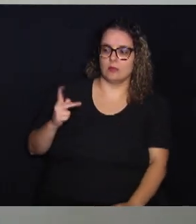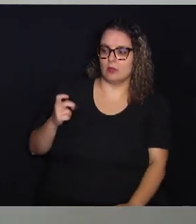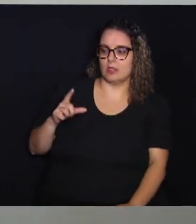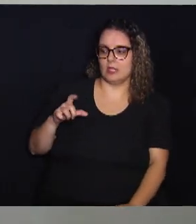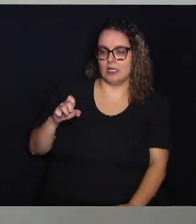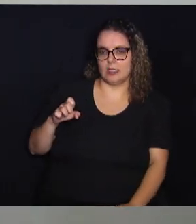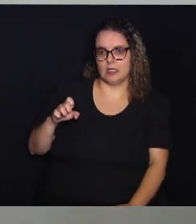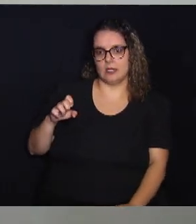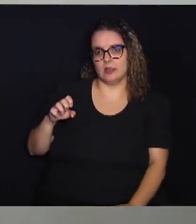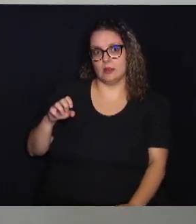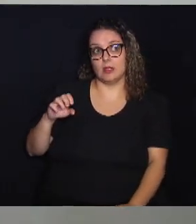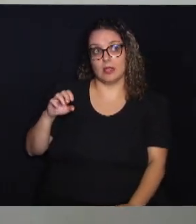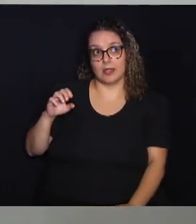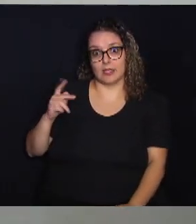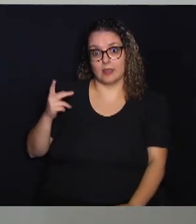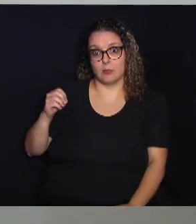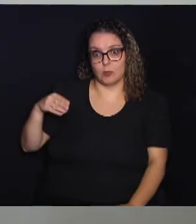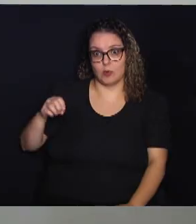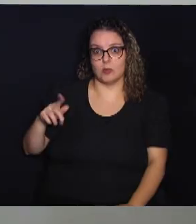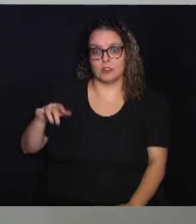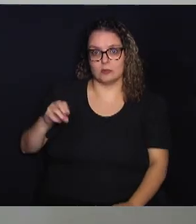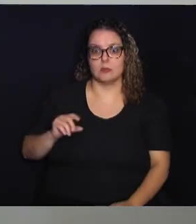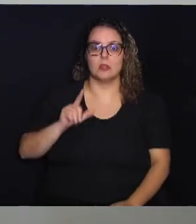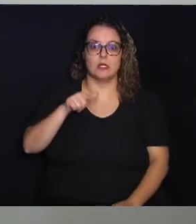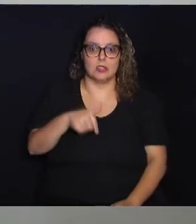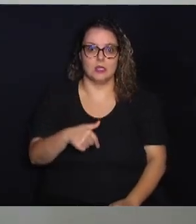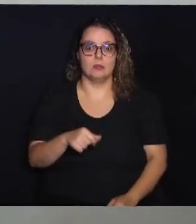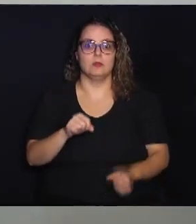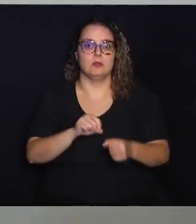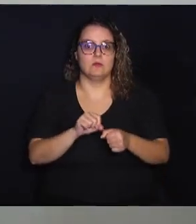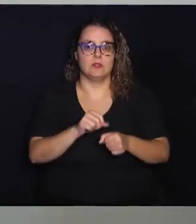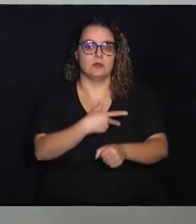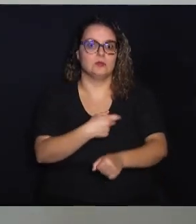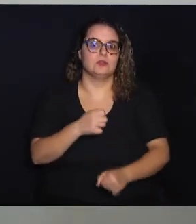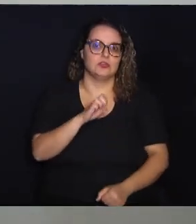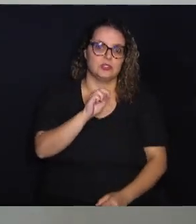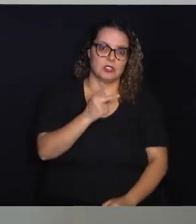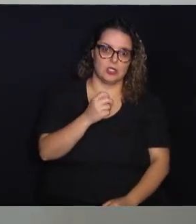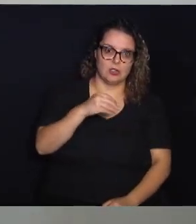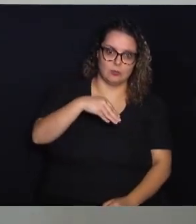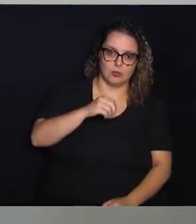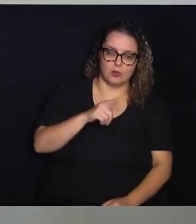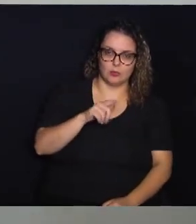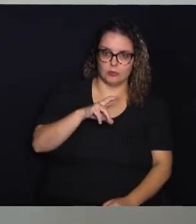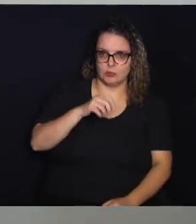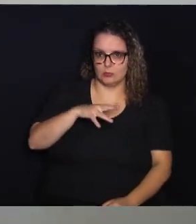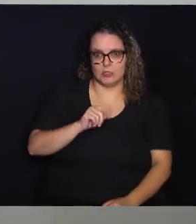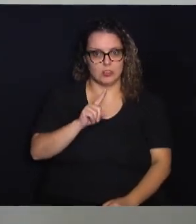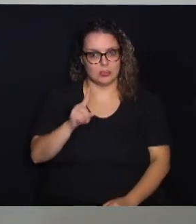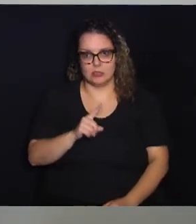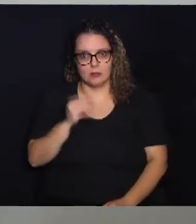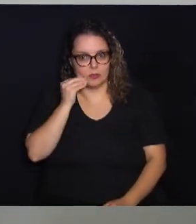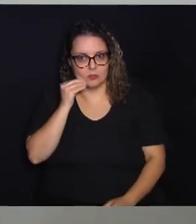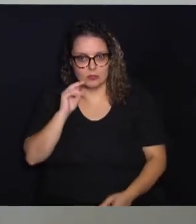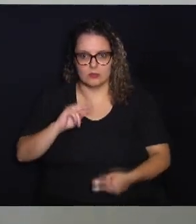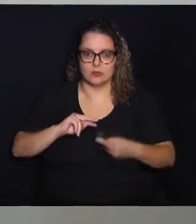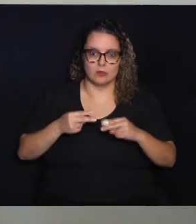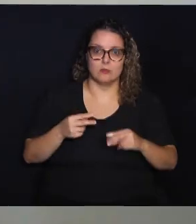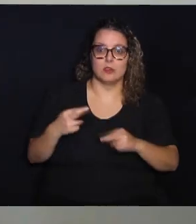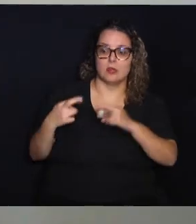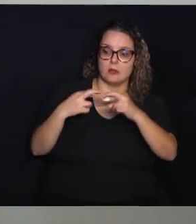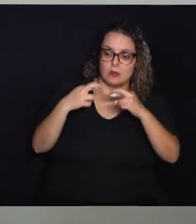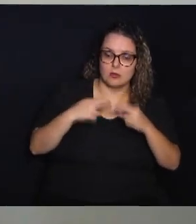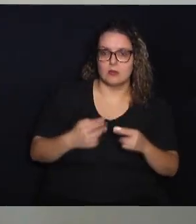pode ser que o médico peça um exame chamado eletroforese de hemoglobina. Não é necessariamente não é um teste genético, mas vai